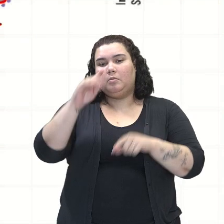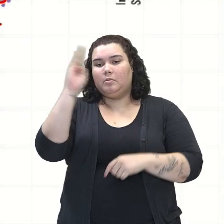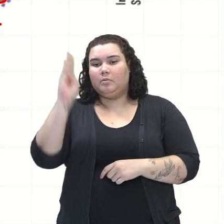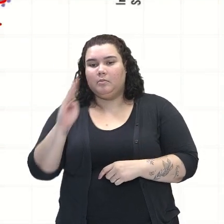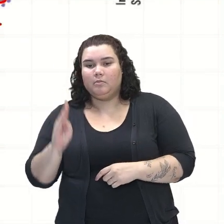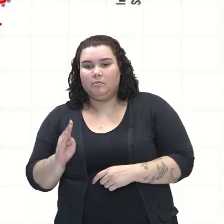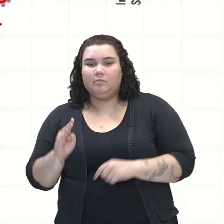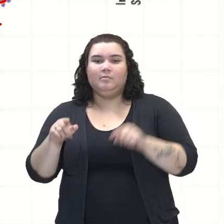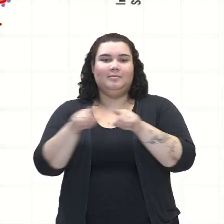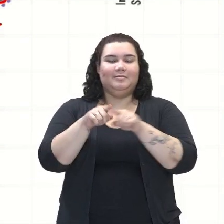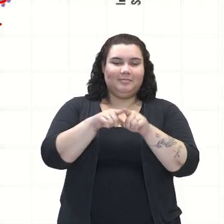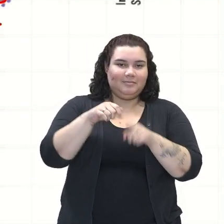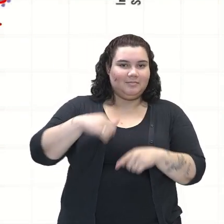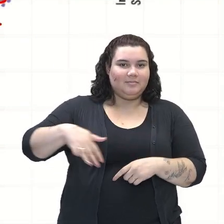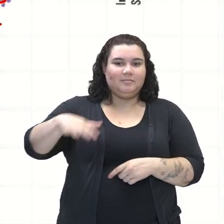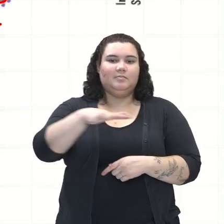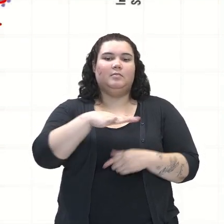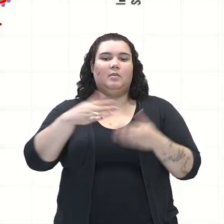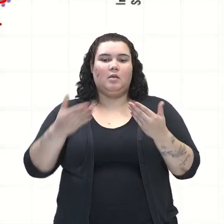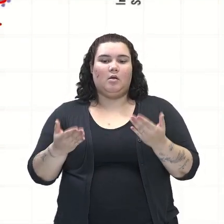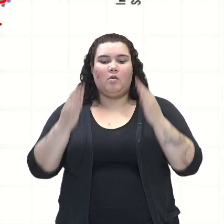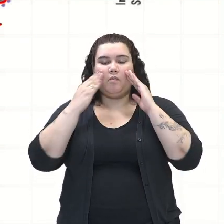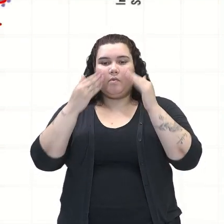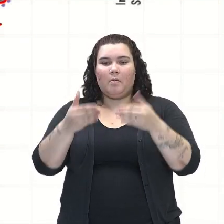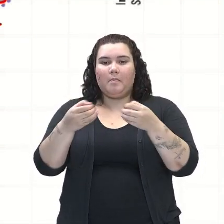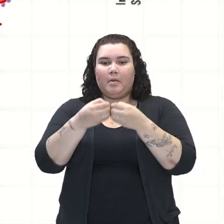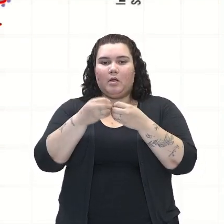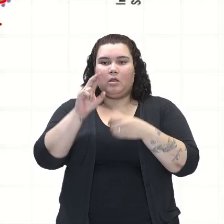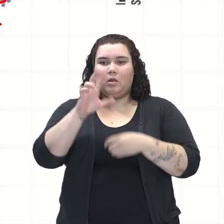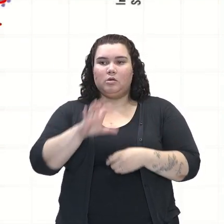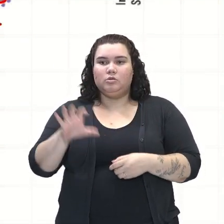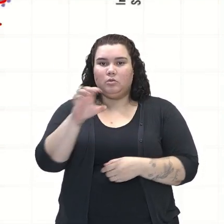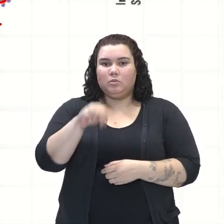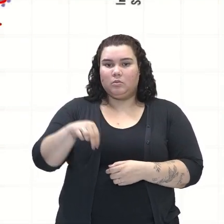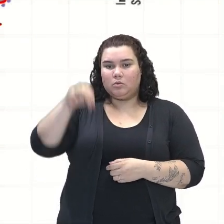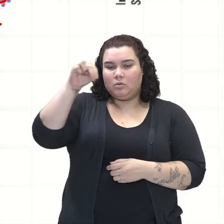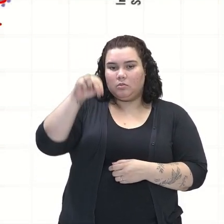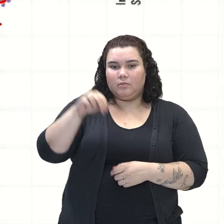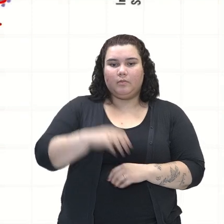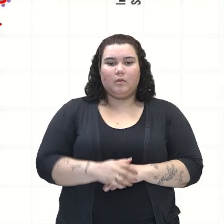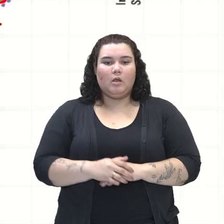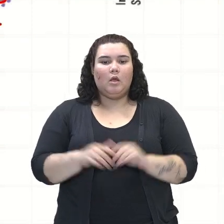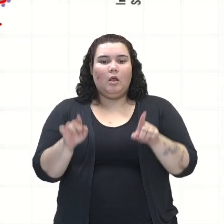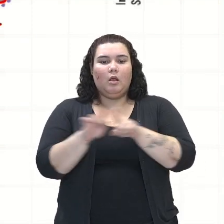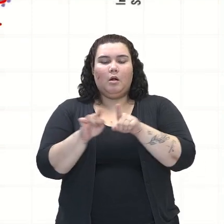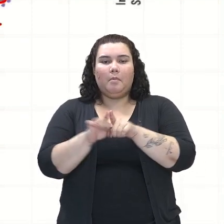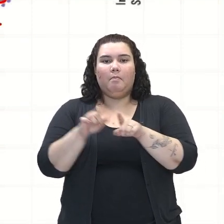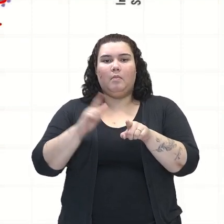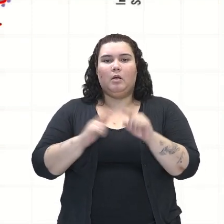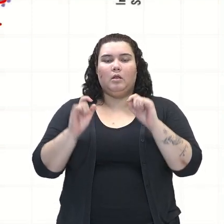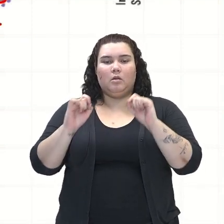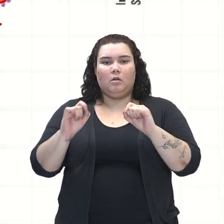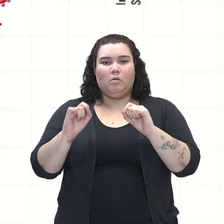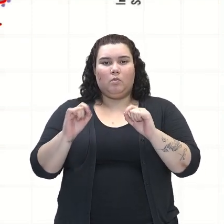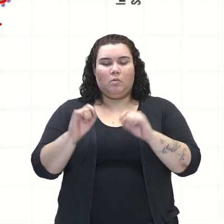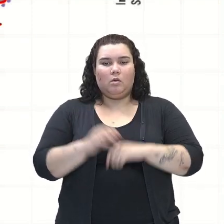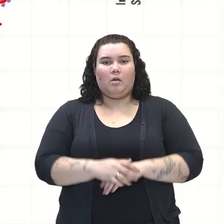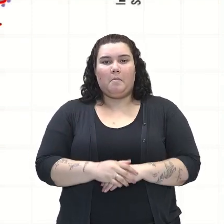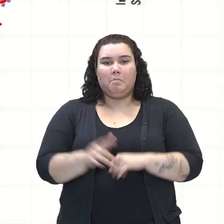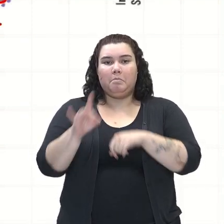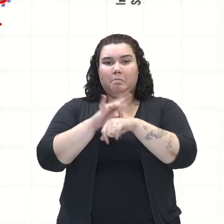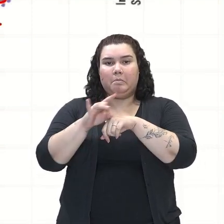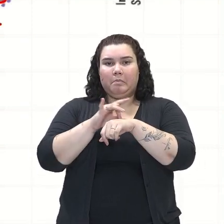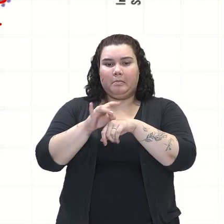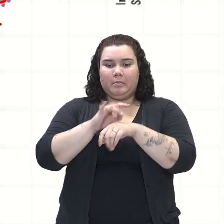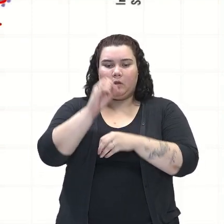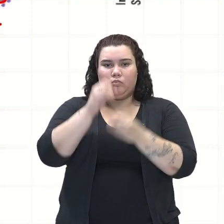nas áreas mais centrais, próximas ali à região norte do país. Temos o carvão mineral, que é muito comum aqui na América Latina, temos